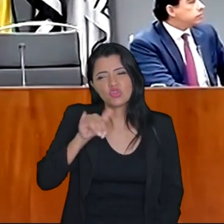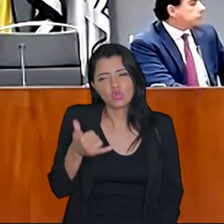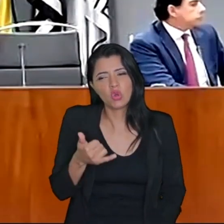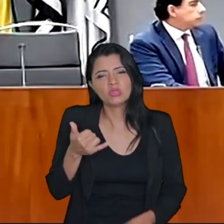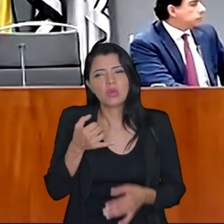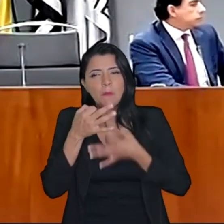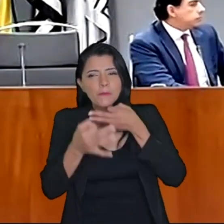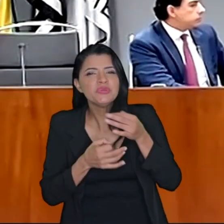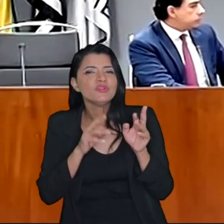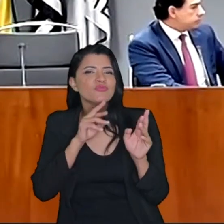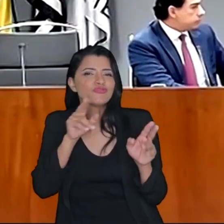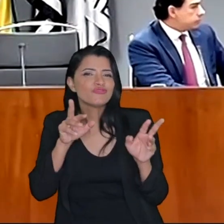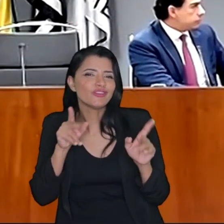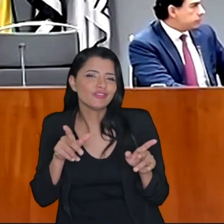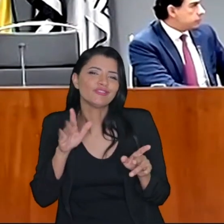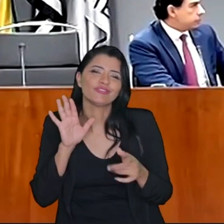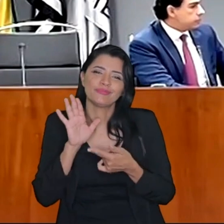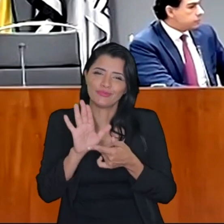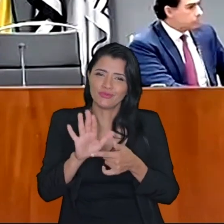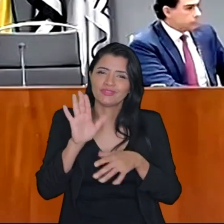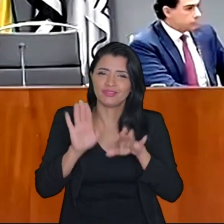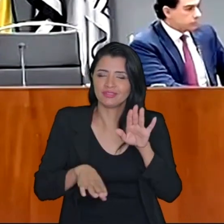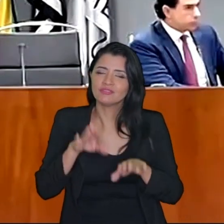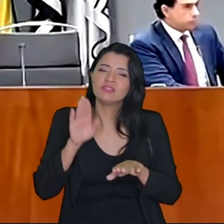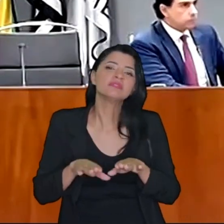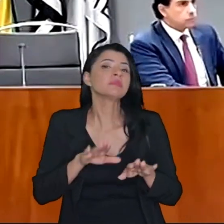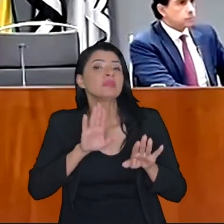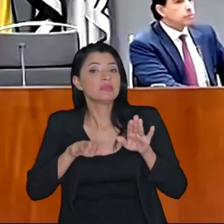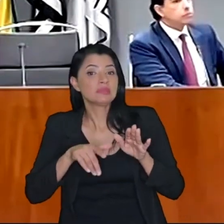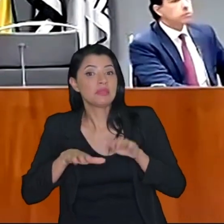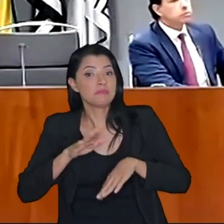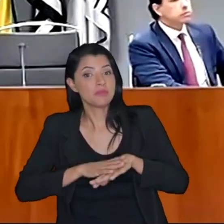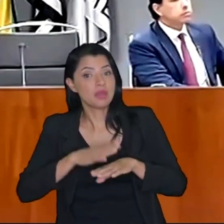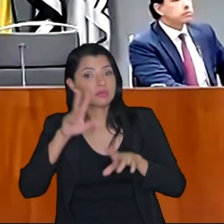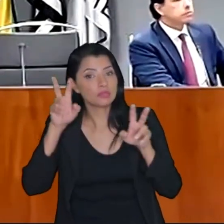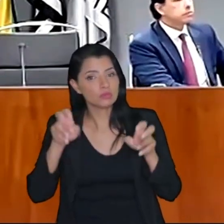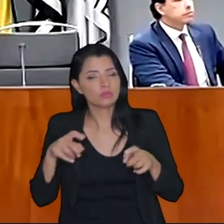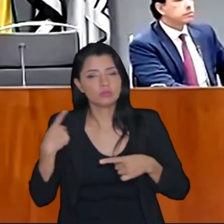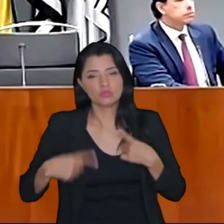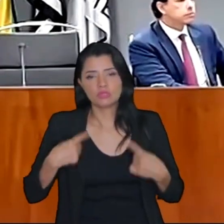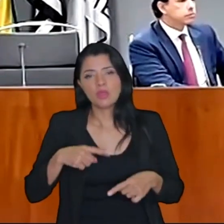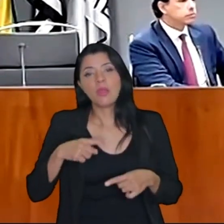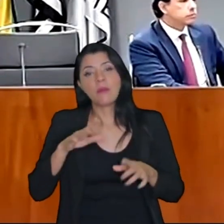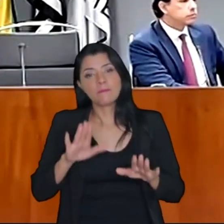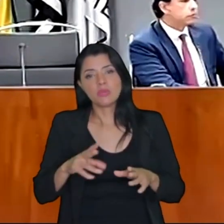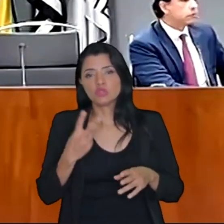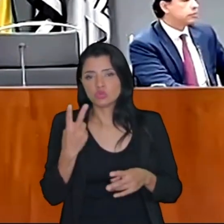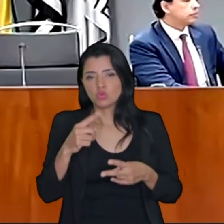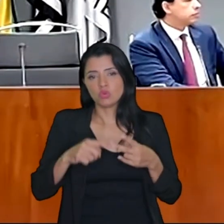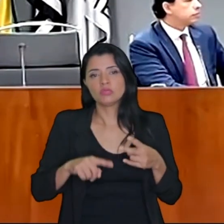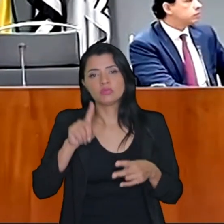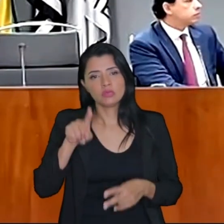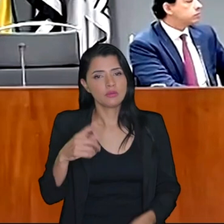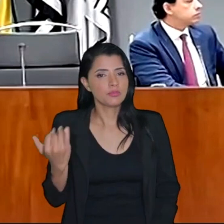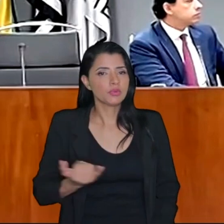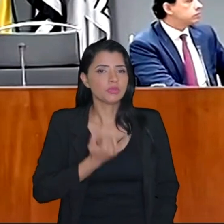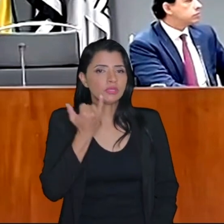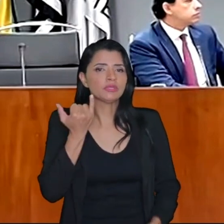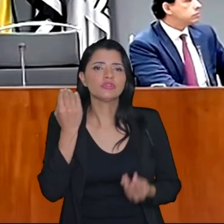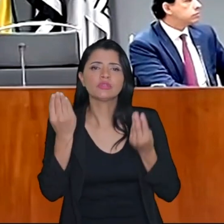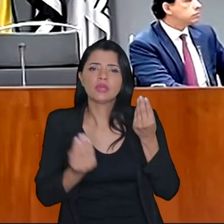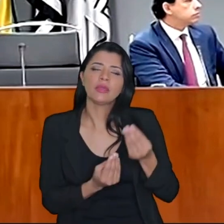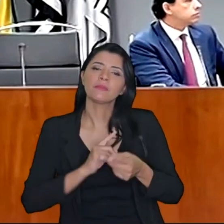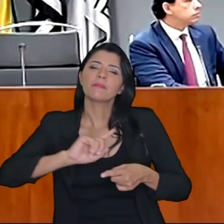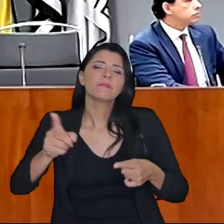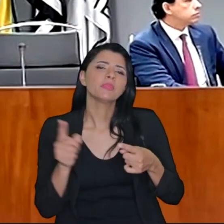disso. Talvez até tenha mais assuntos para a gente discutir, mas dois assuntos que eu acho relevantes é a questão de, primeira